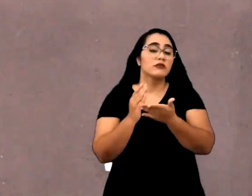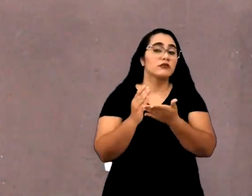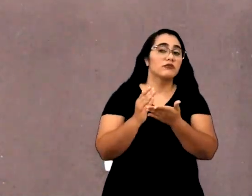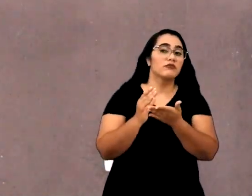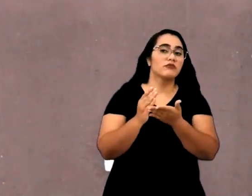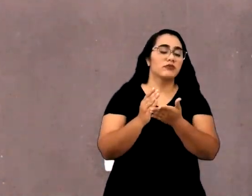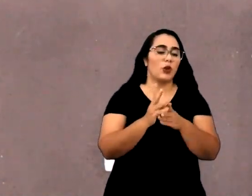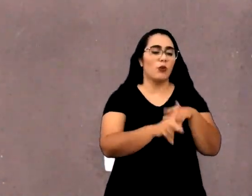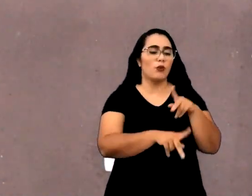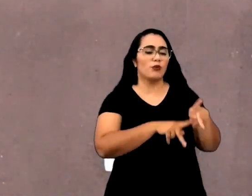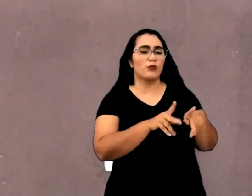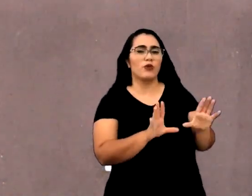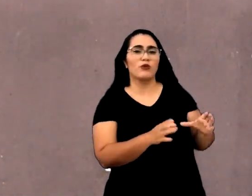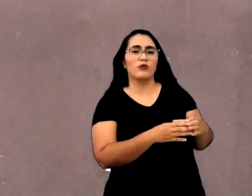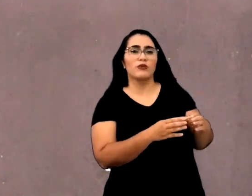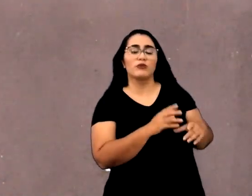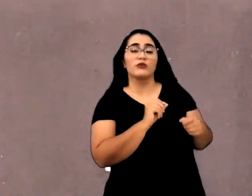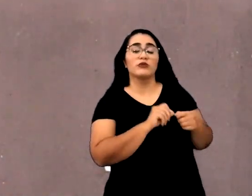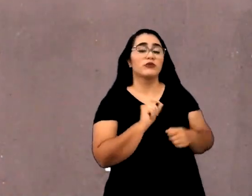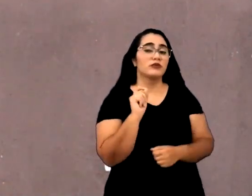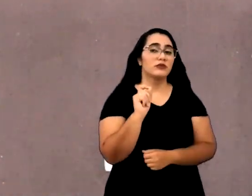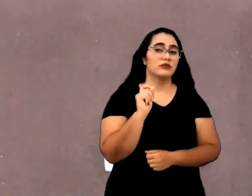vezes, esse mesmo povo,